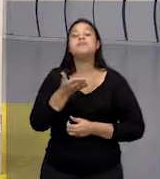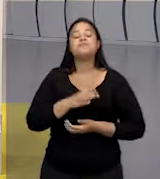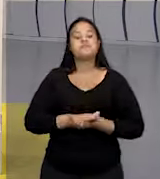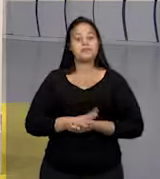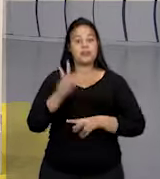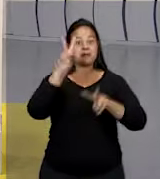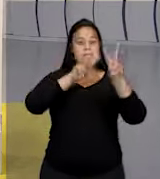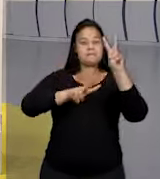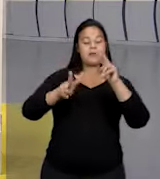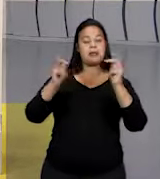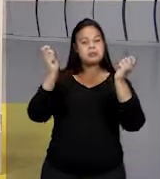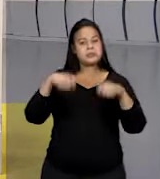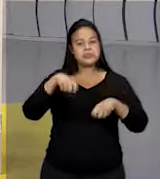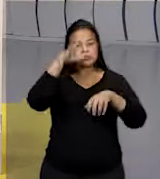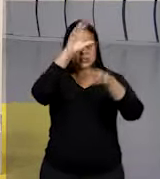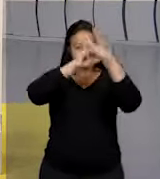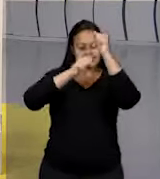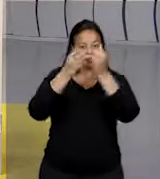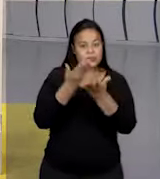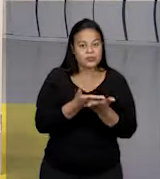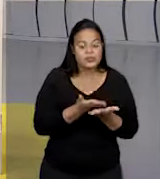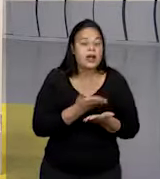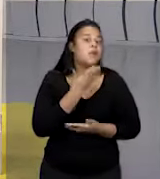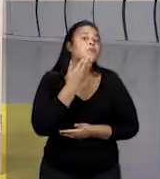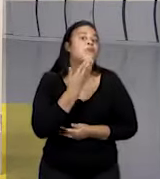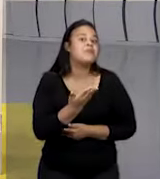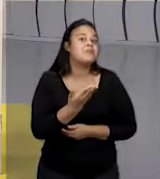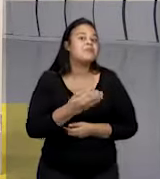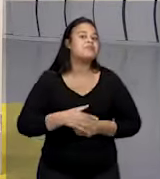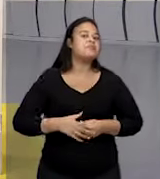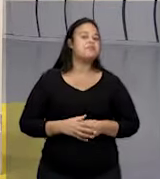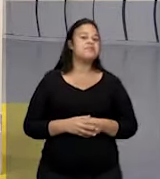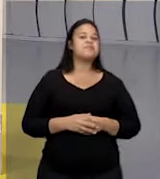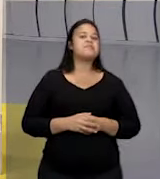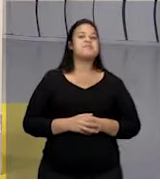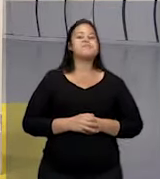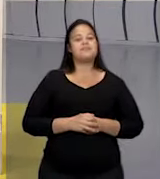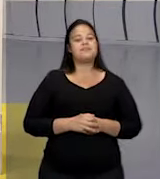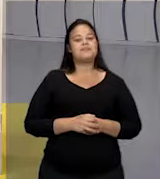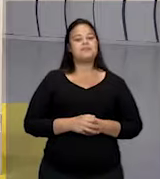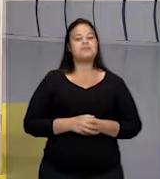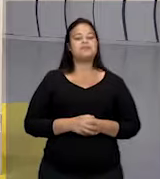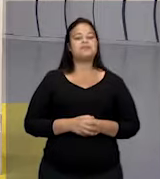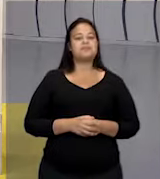ver qual é a habilidade que está sendo trabalhada nessa aula.